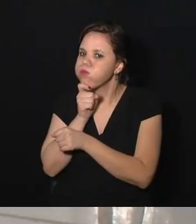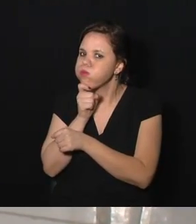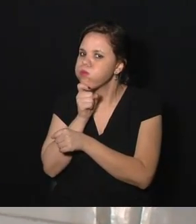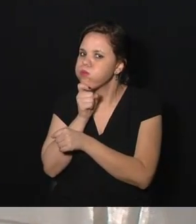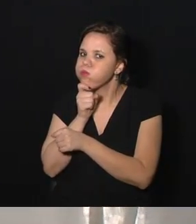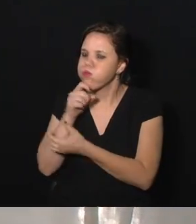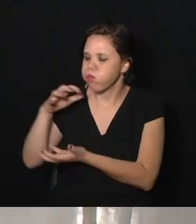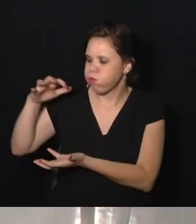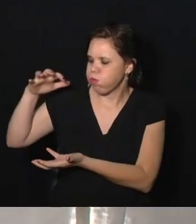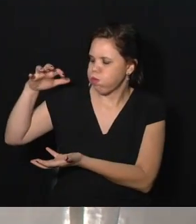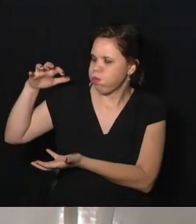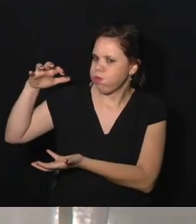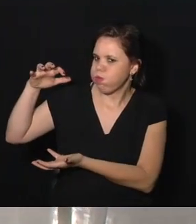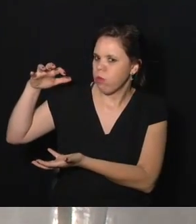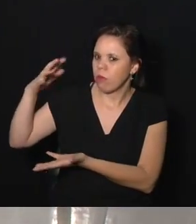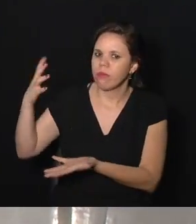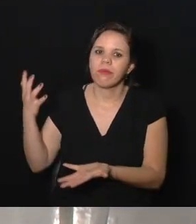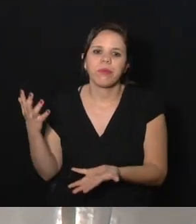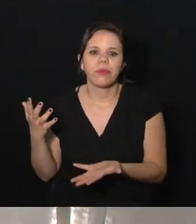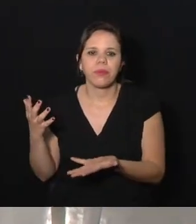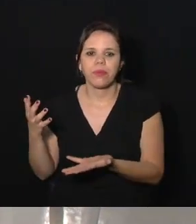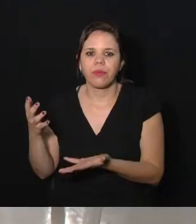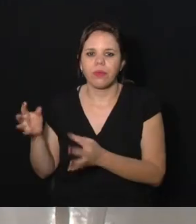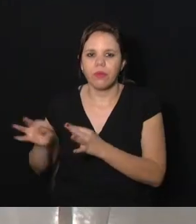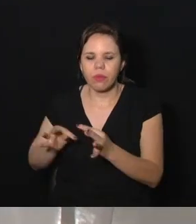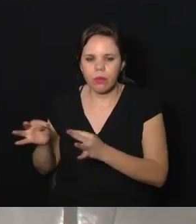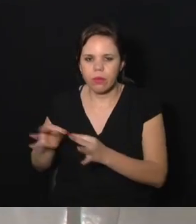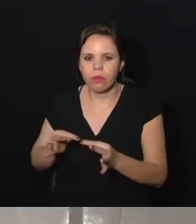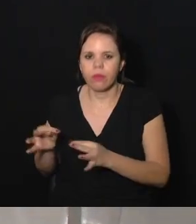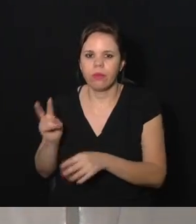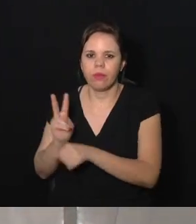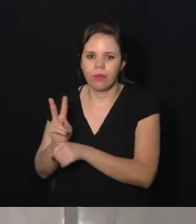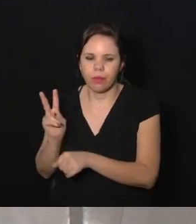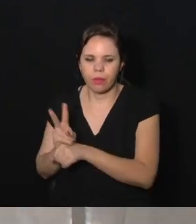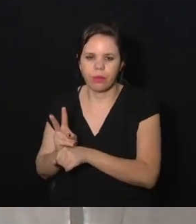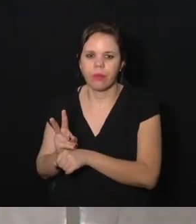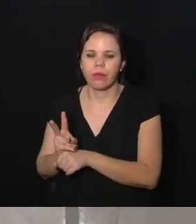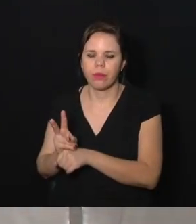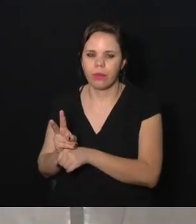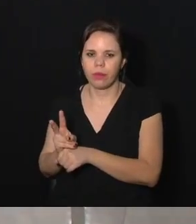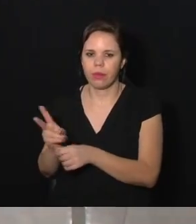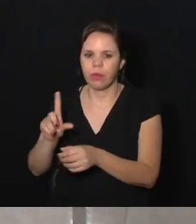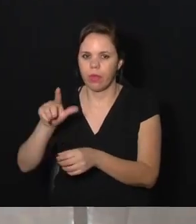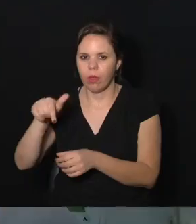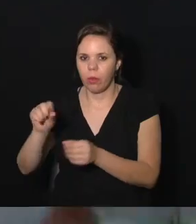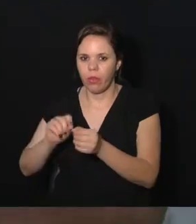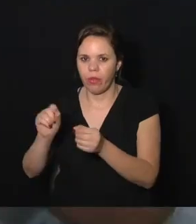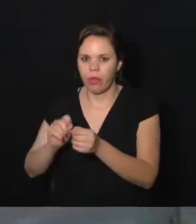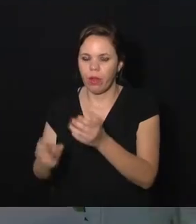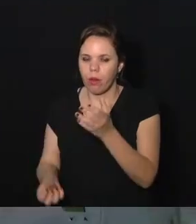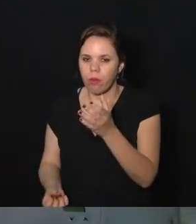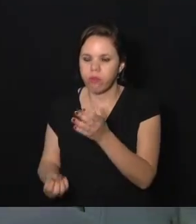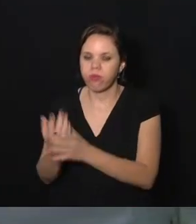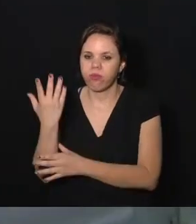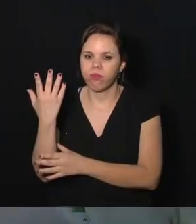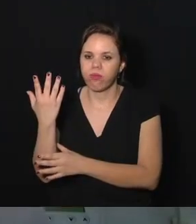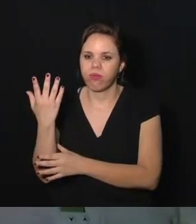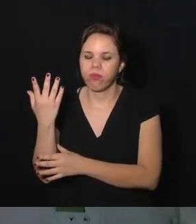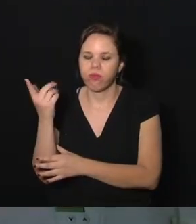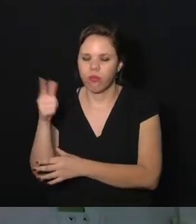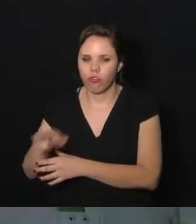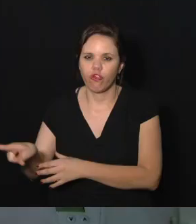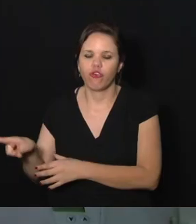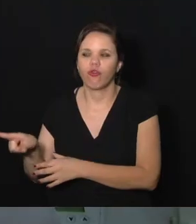nitrogênio líquido. E aqui a gente faz todo o procedimento de ativar essas células novamente, né? Porque elas